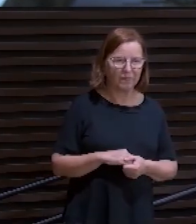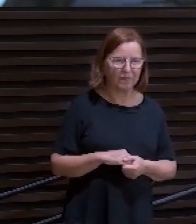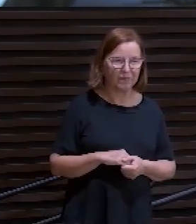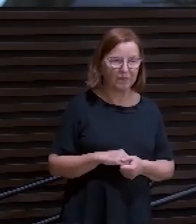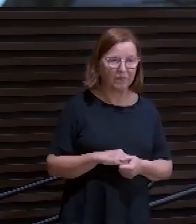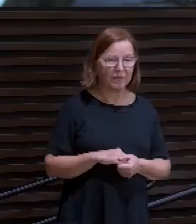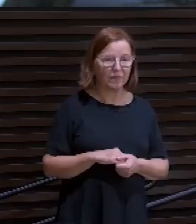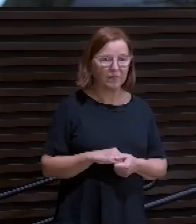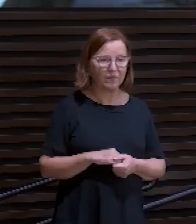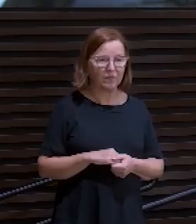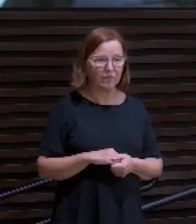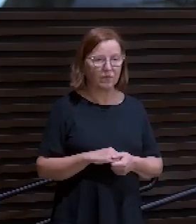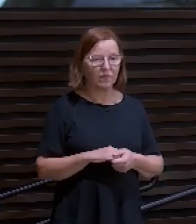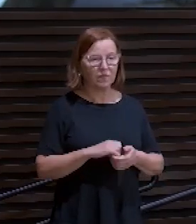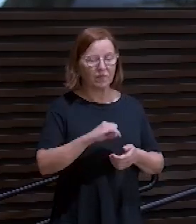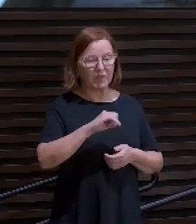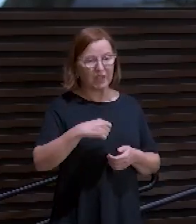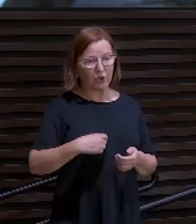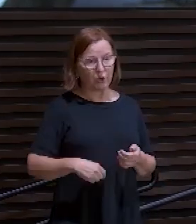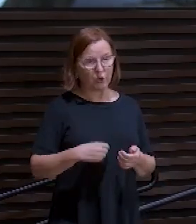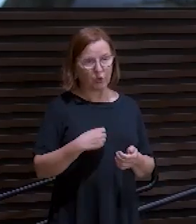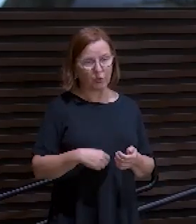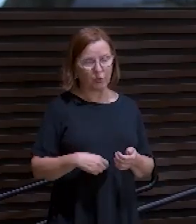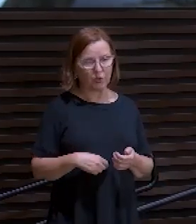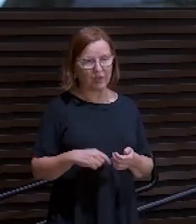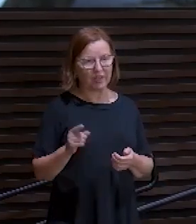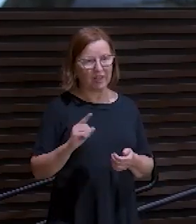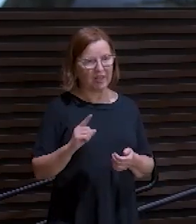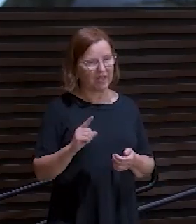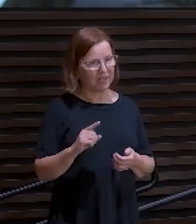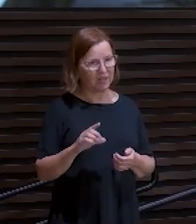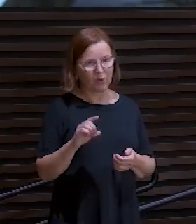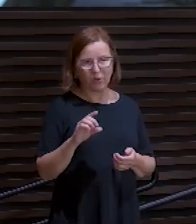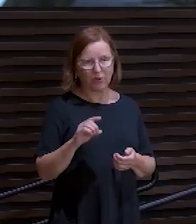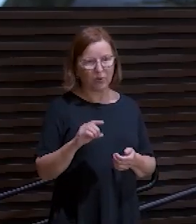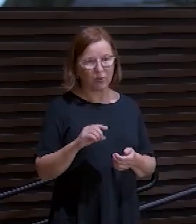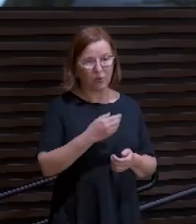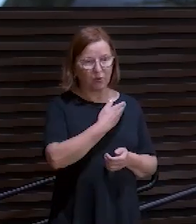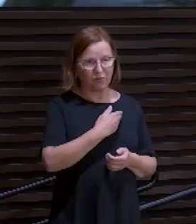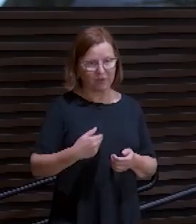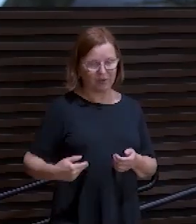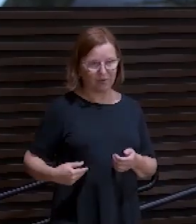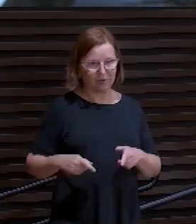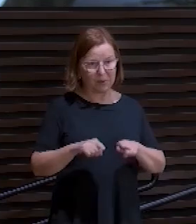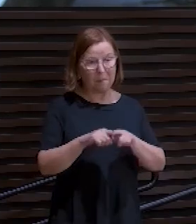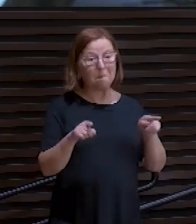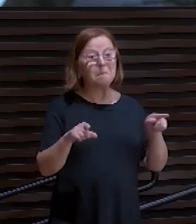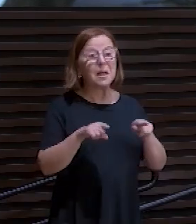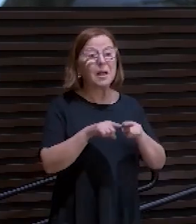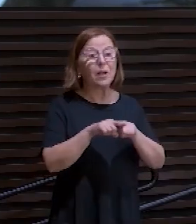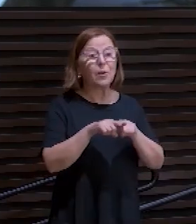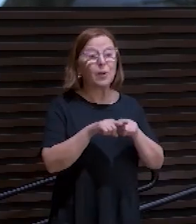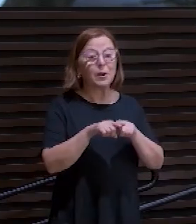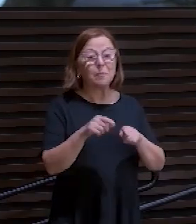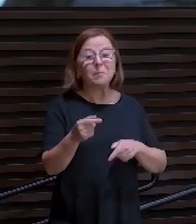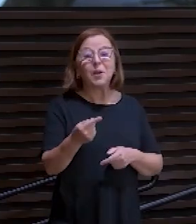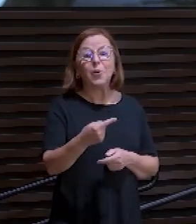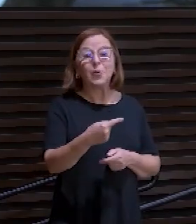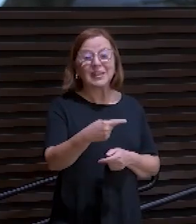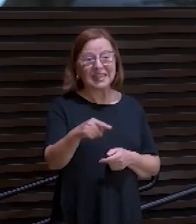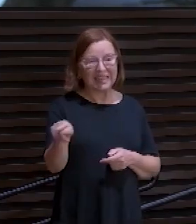José se revelando não mais como um governador, mas como um irmão. Ele disse: chegai-vos a